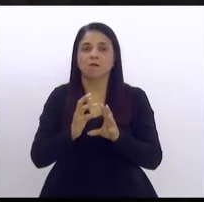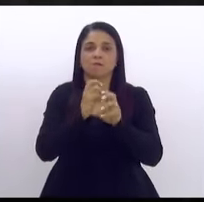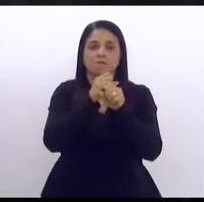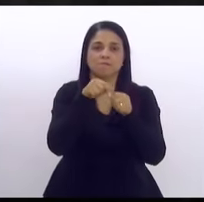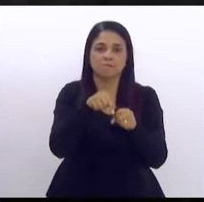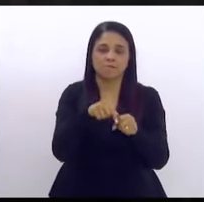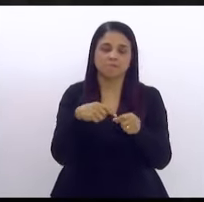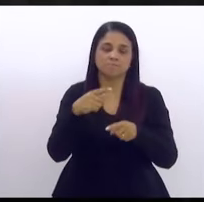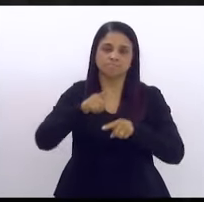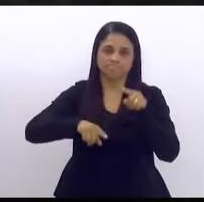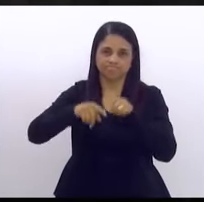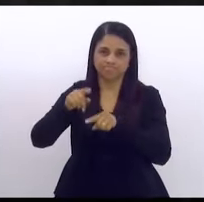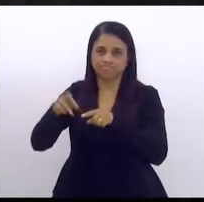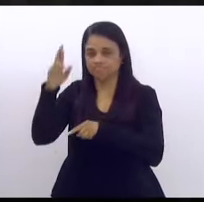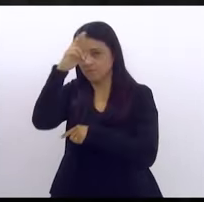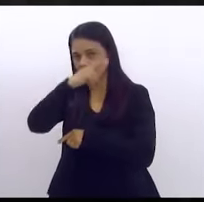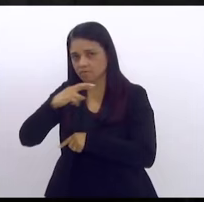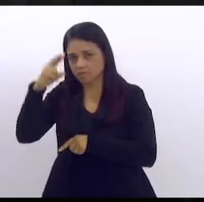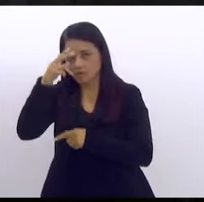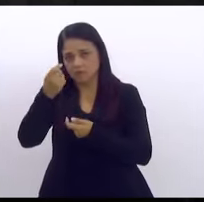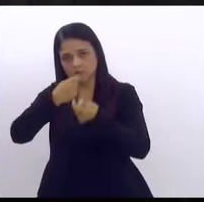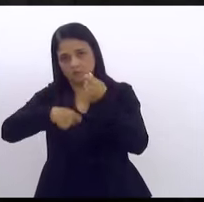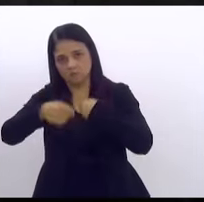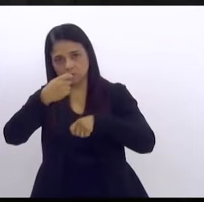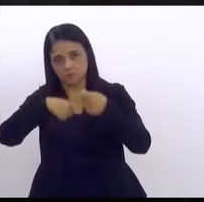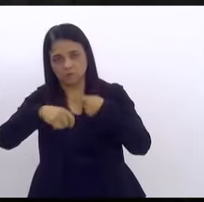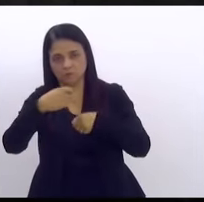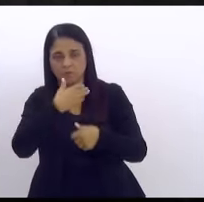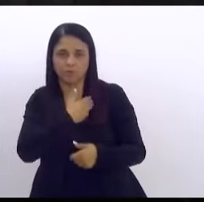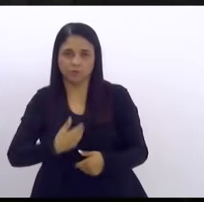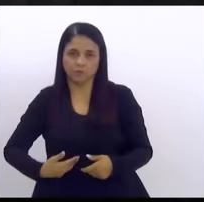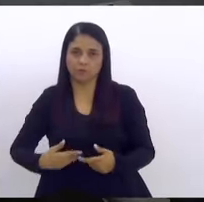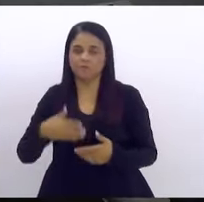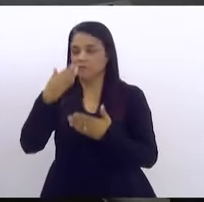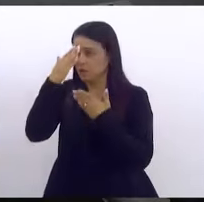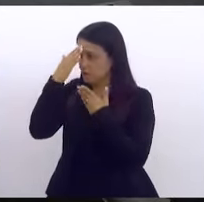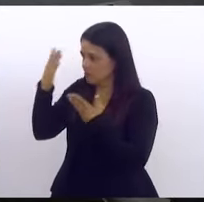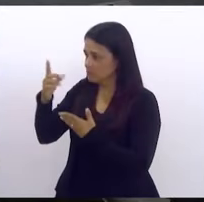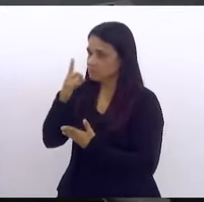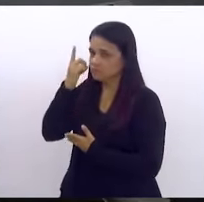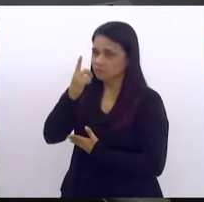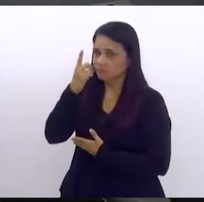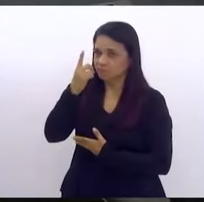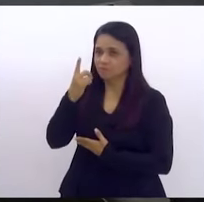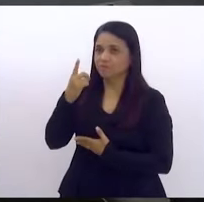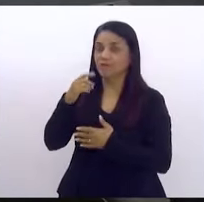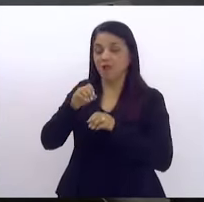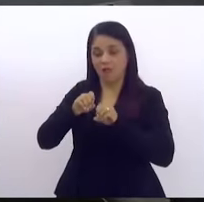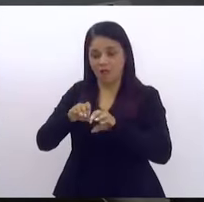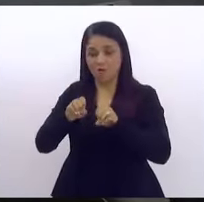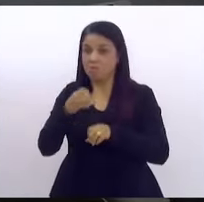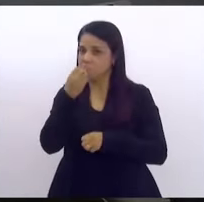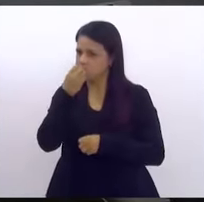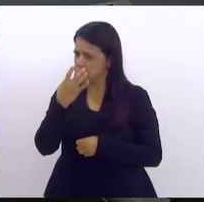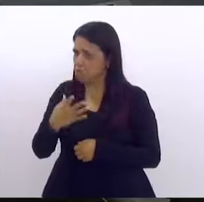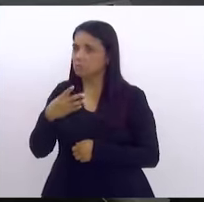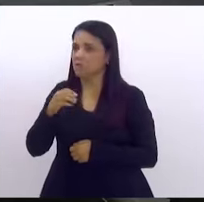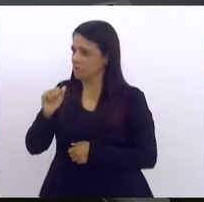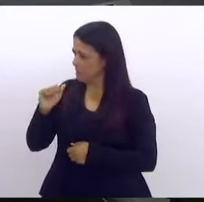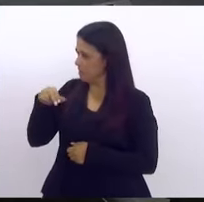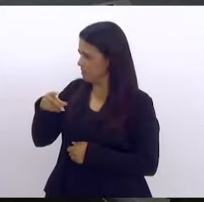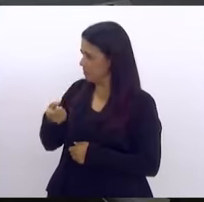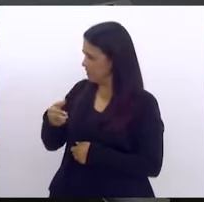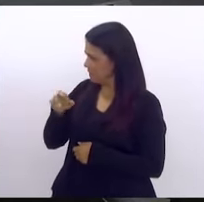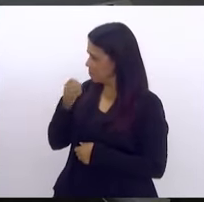qual a gente pode fiscalizar a administração pública. Muito obrigado. Te agradeço, deputado Meire. Aula, sim, de vez em quando é bom, né, André? Ficar